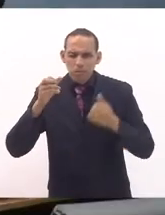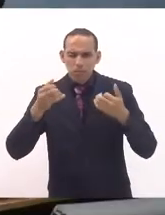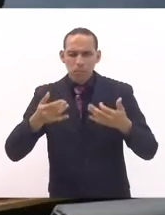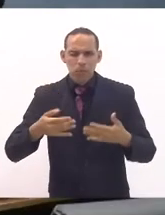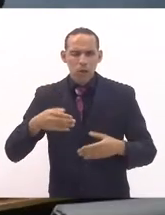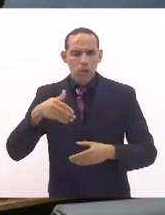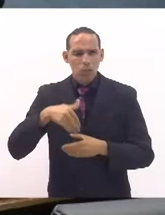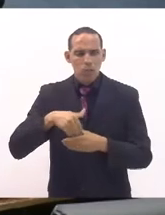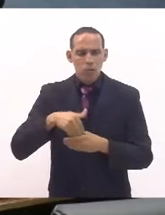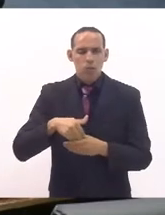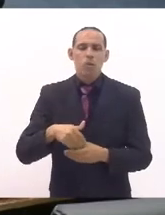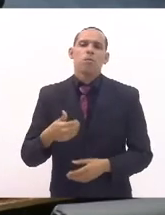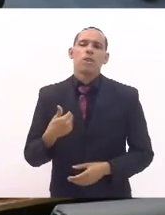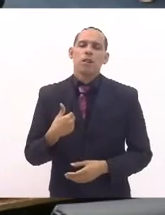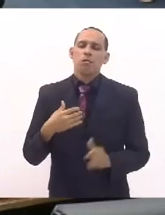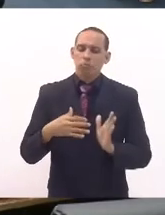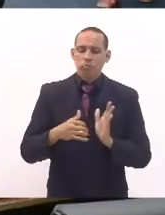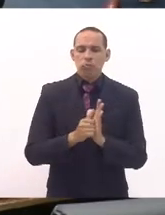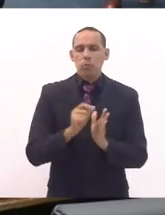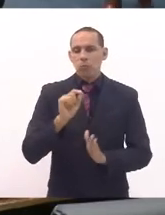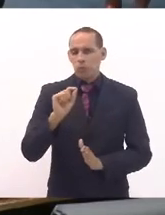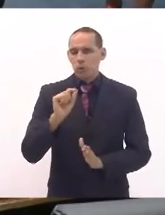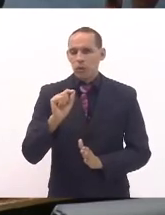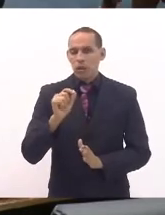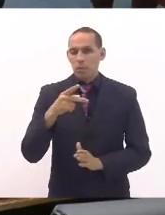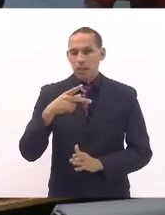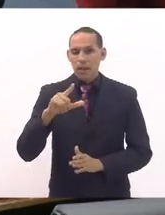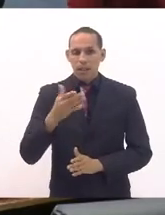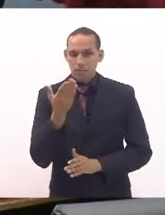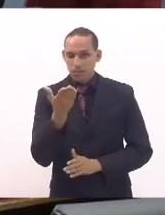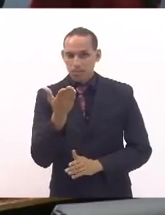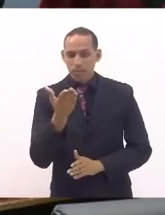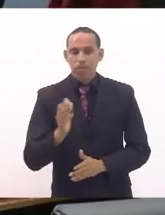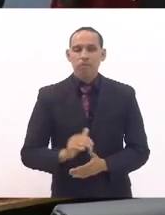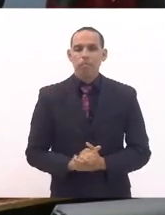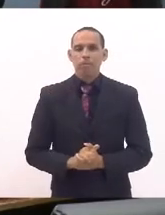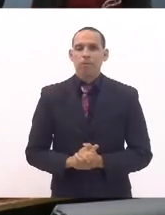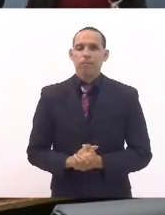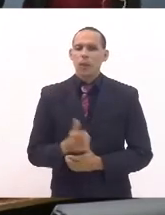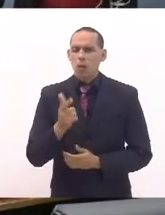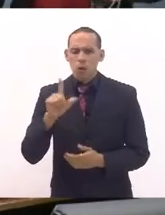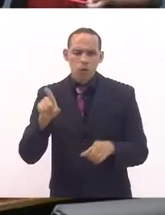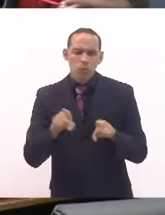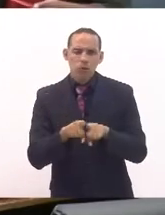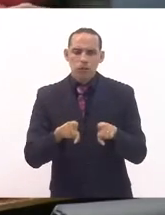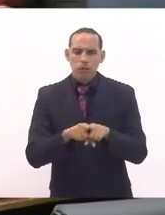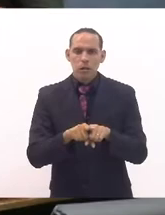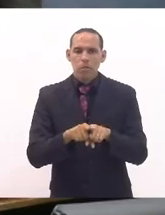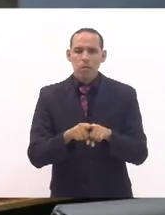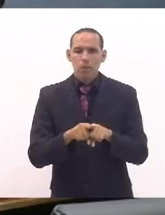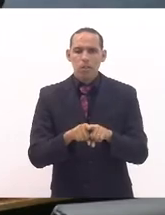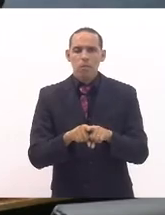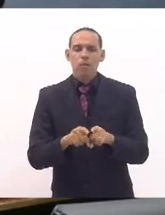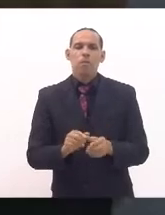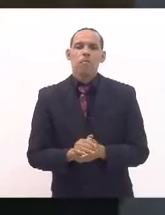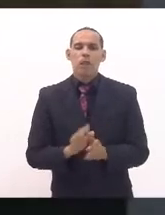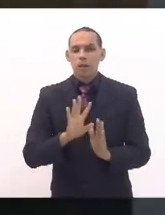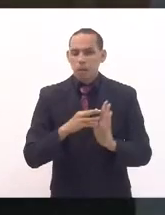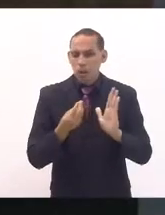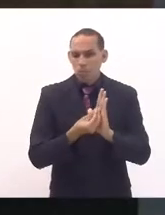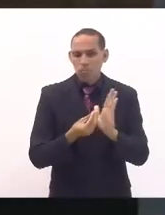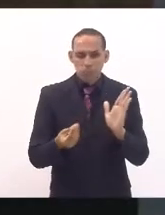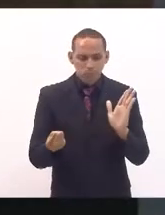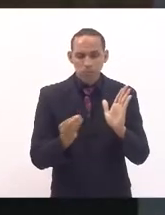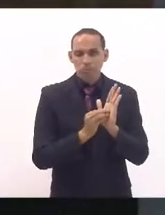presidente. Declaração de voto. Gostaria de registrar que esse PL, assim como outros que institui a questão dos nossos quilombos, foram